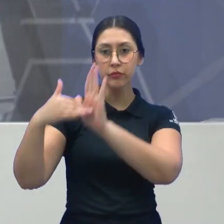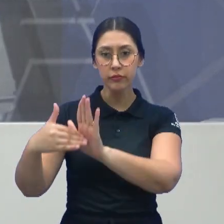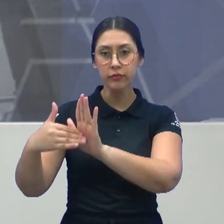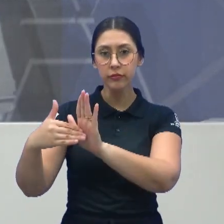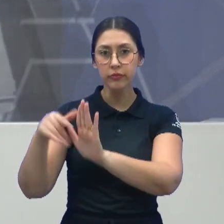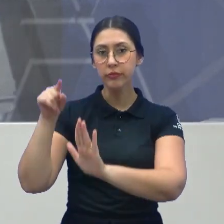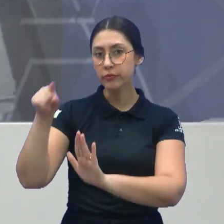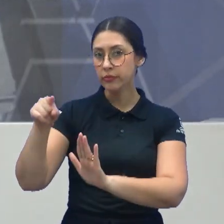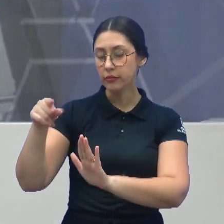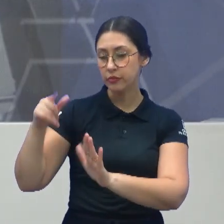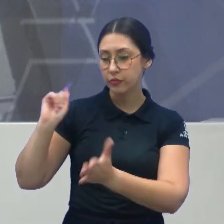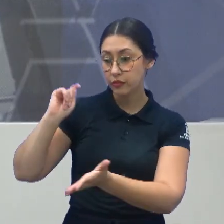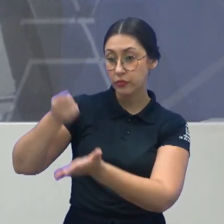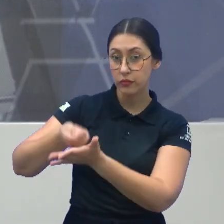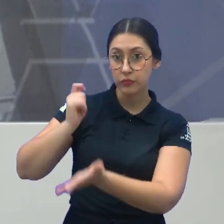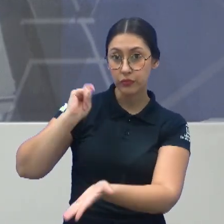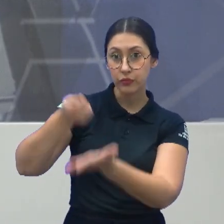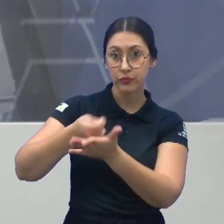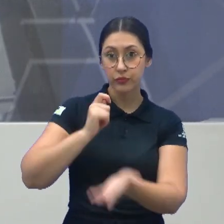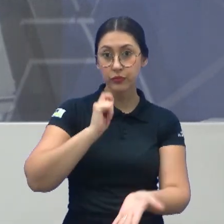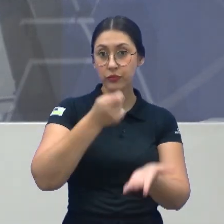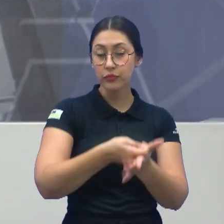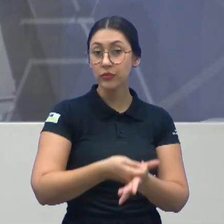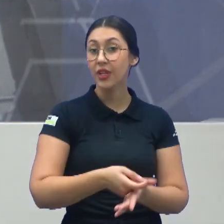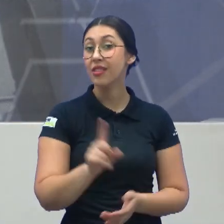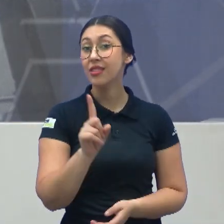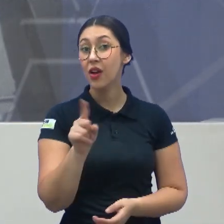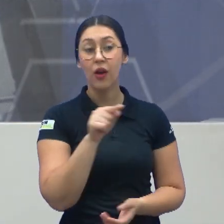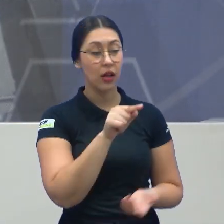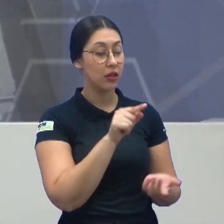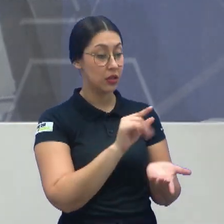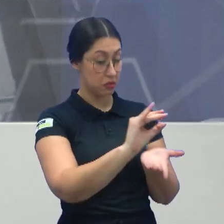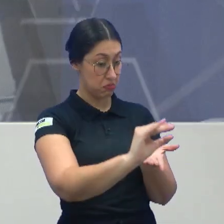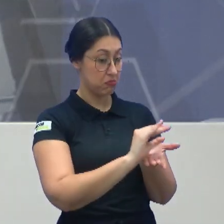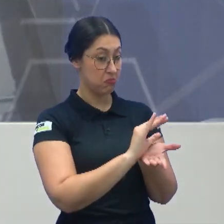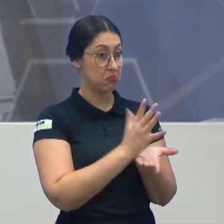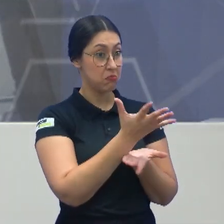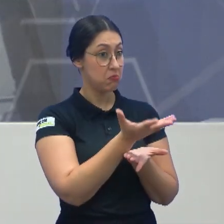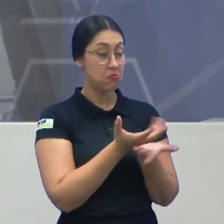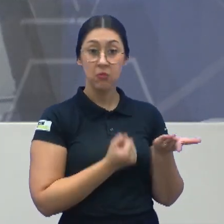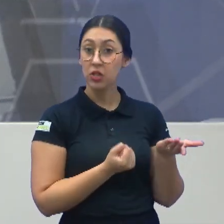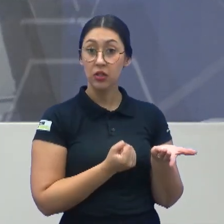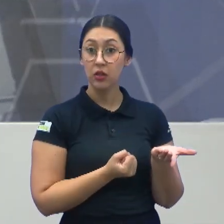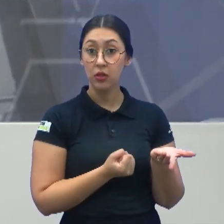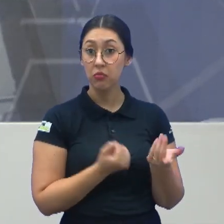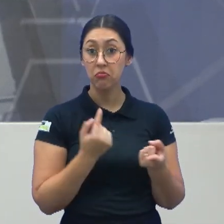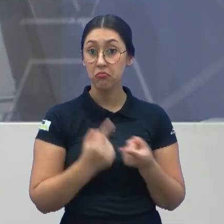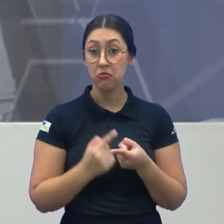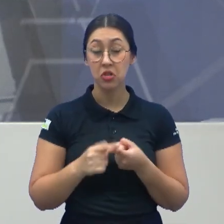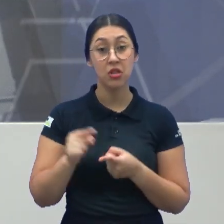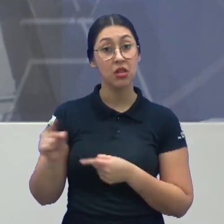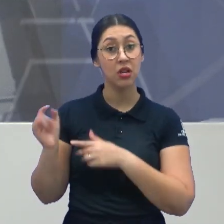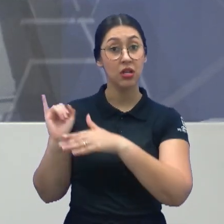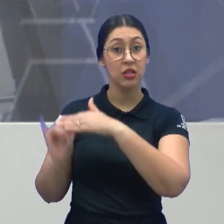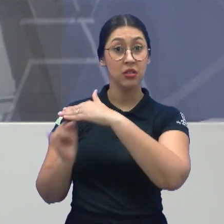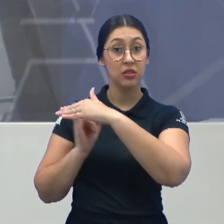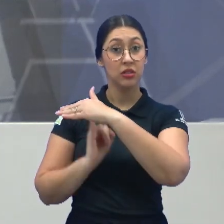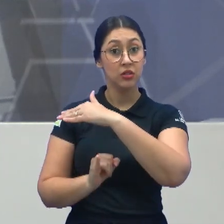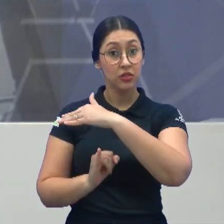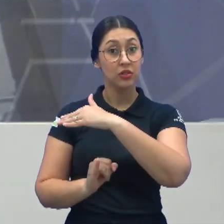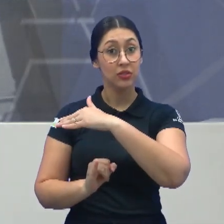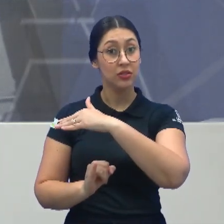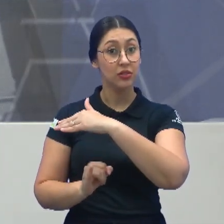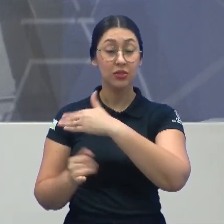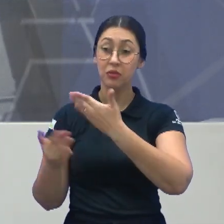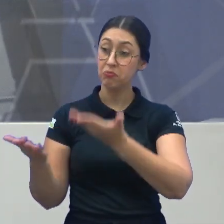que já a prefeitura repassava para a instituição, ele simplesmente tirou a mensalidade porque a instituição recebeu a emenda. E não dá para